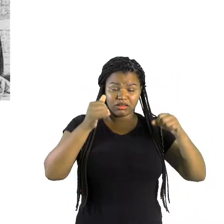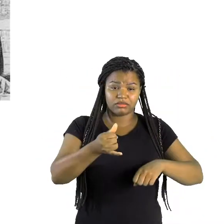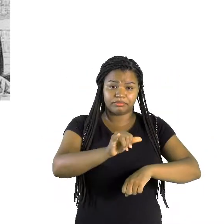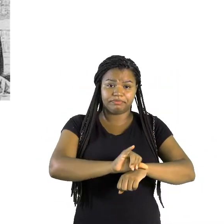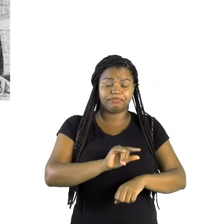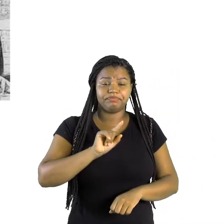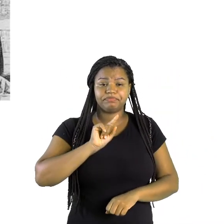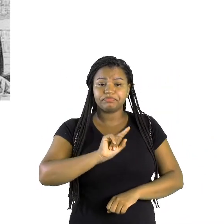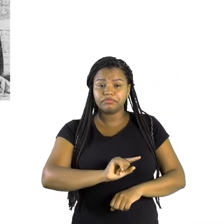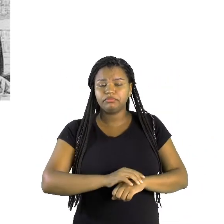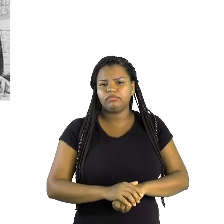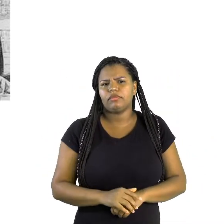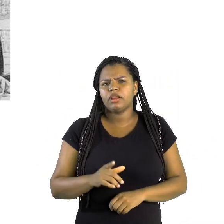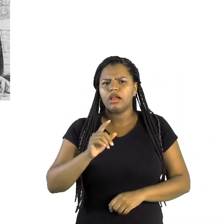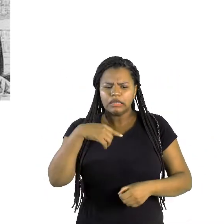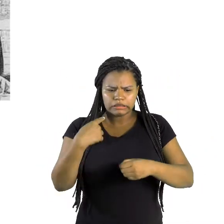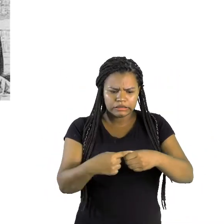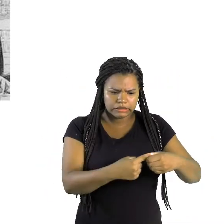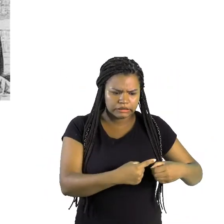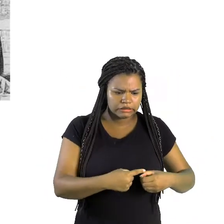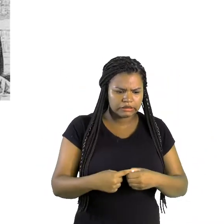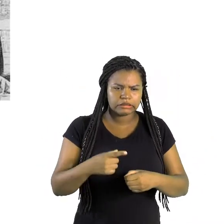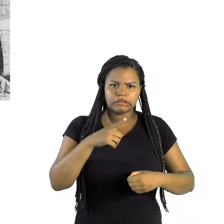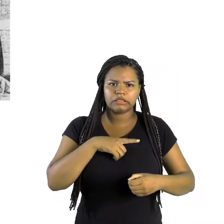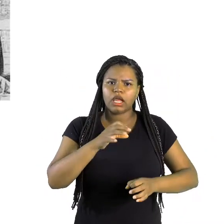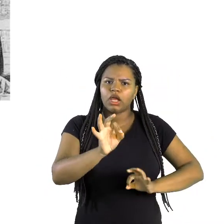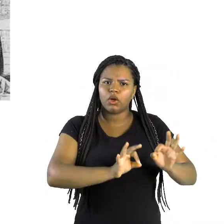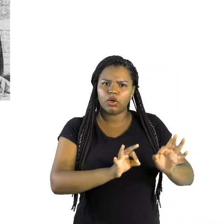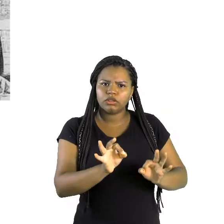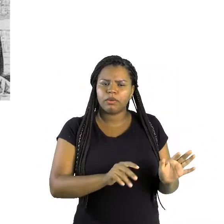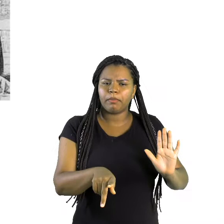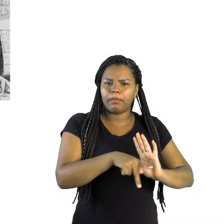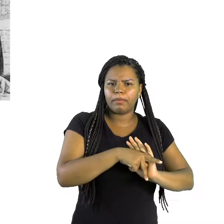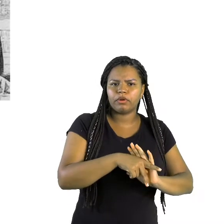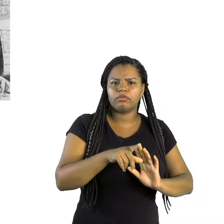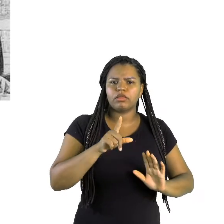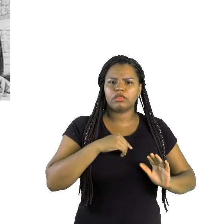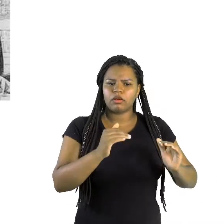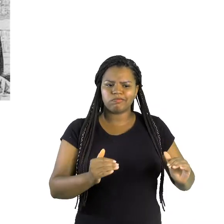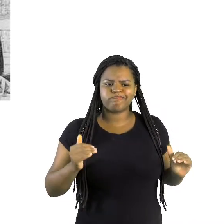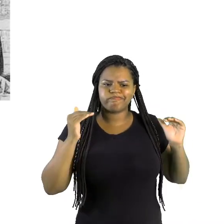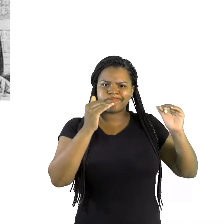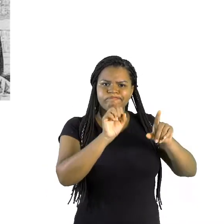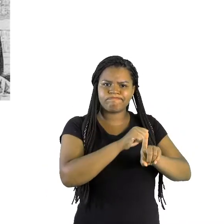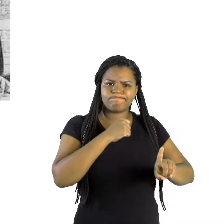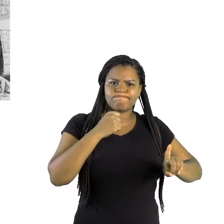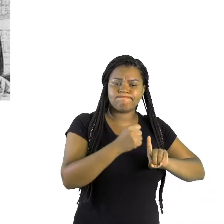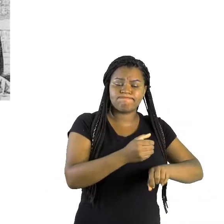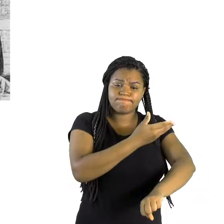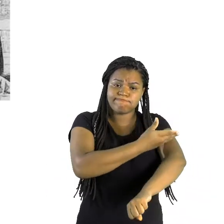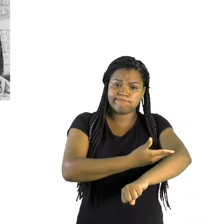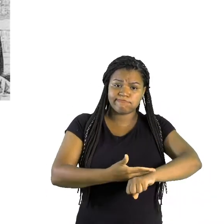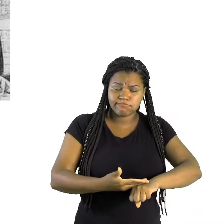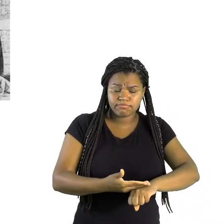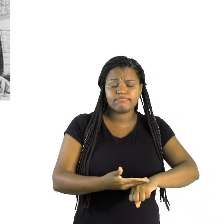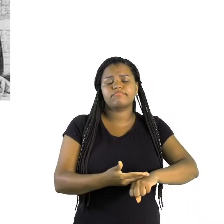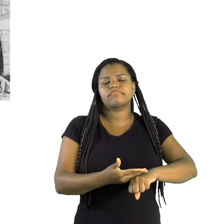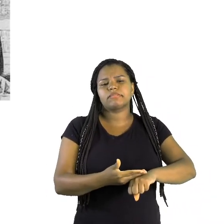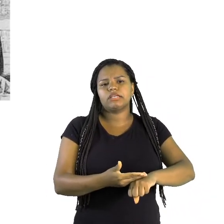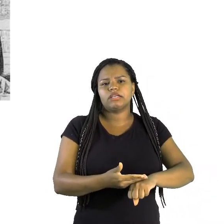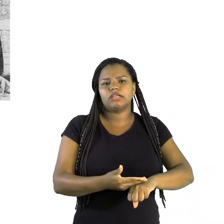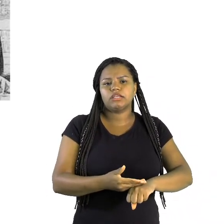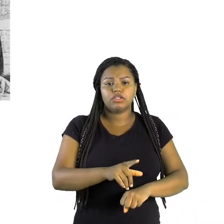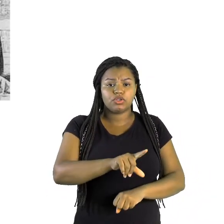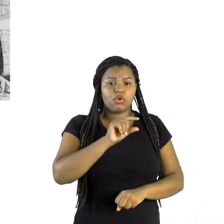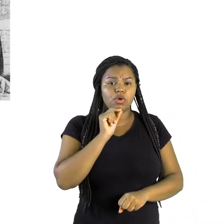organização. Tinha sua forma de organizar o comércio, tinha uma hierarquia social, tinha seus hábitos e definia como as